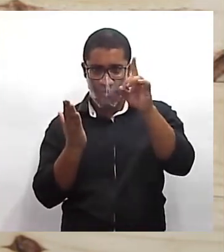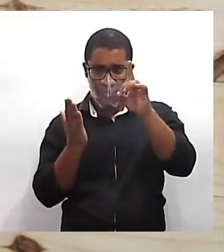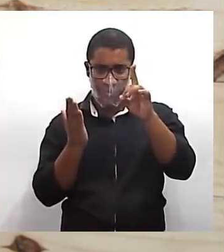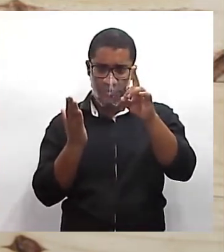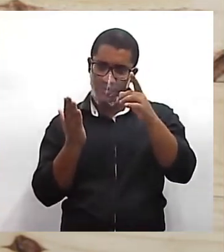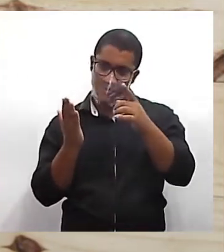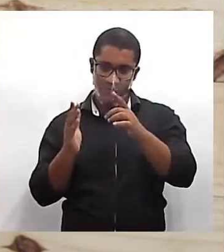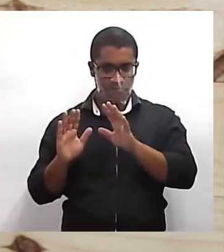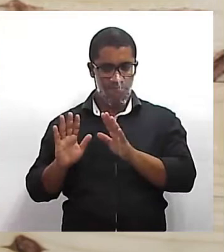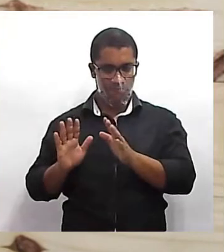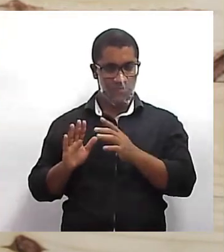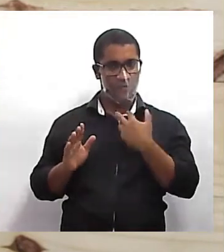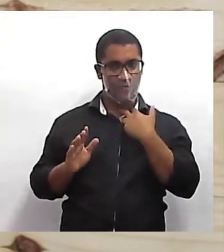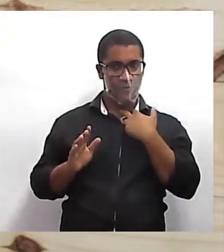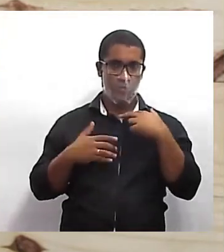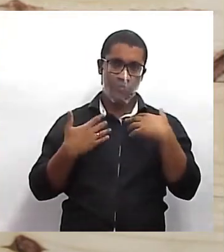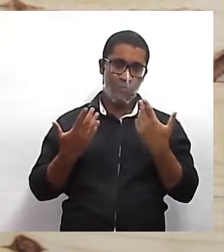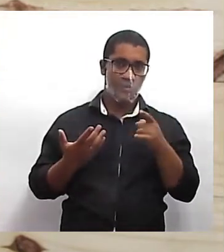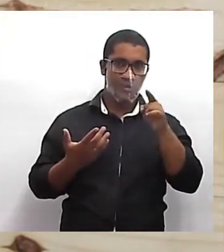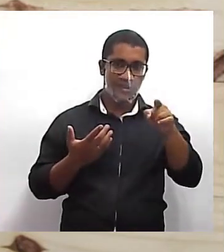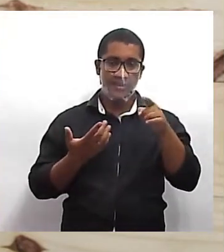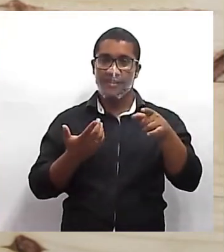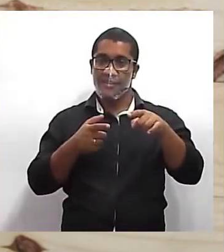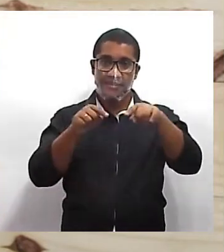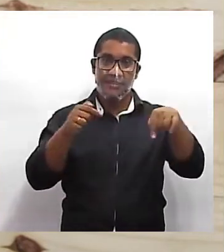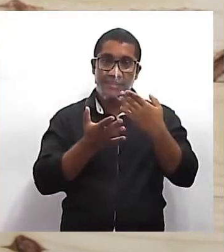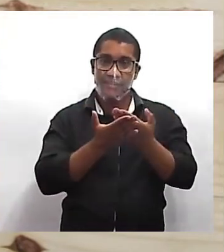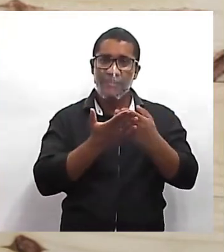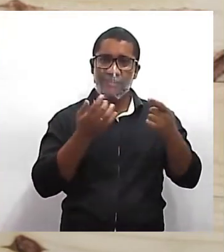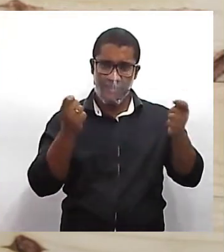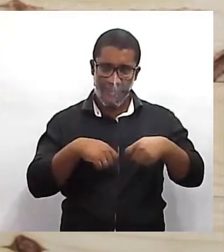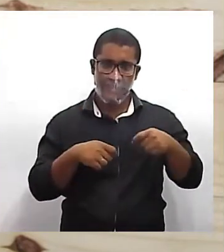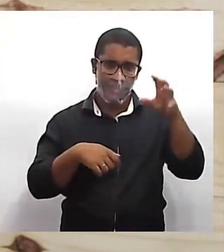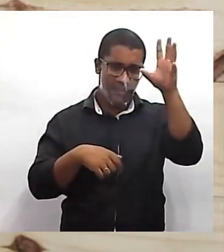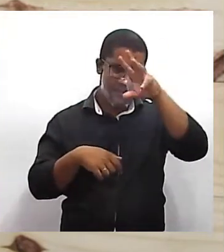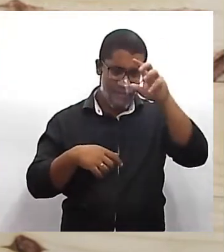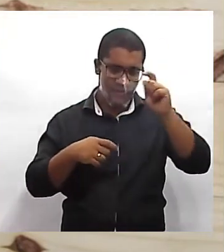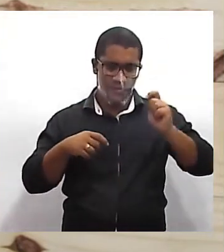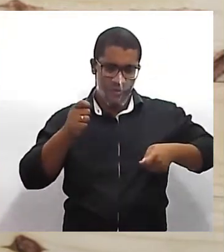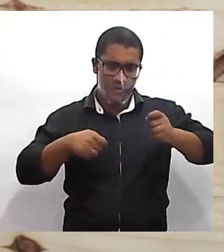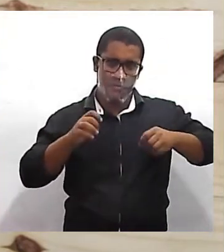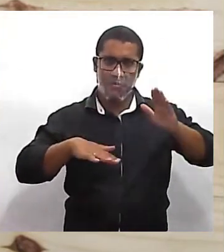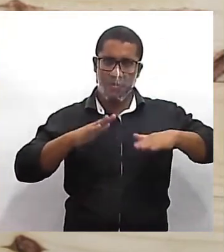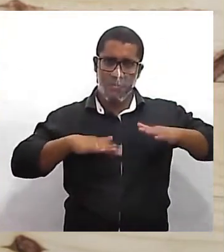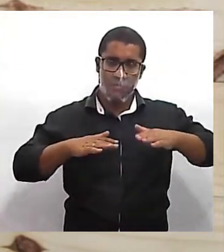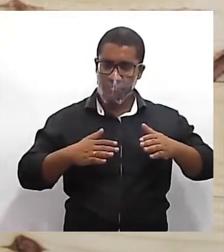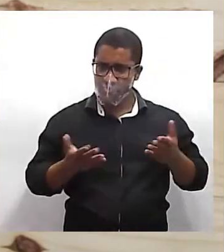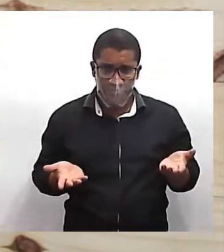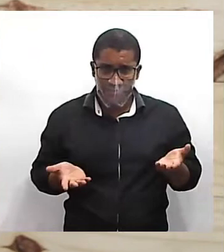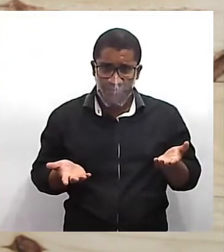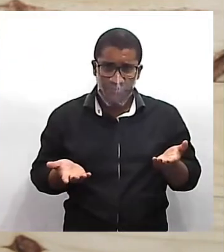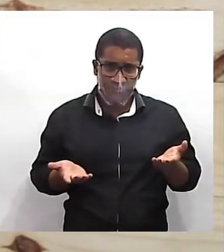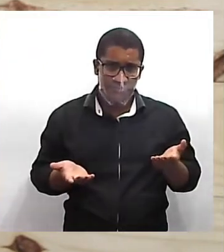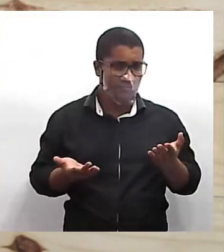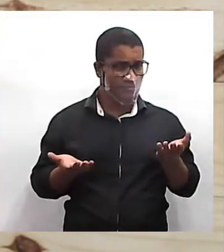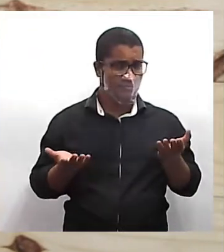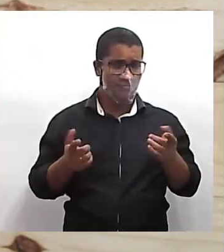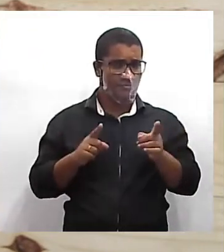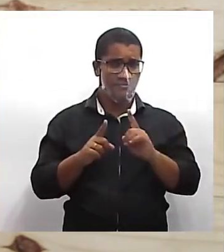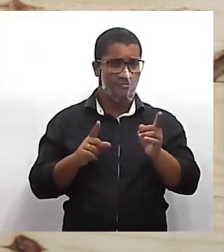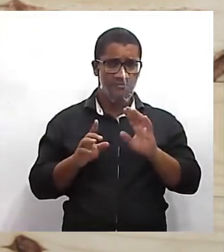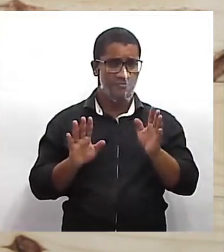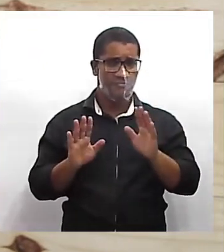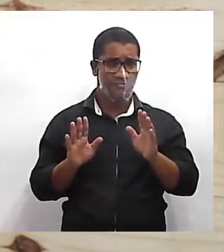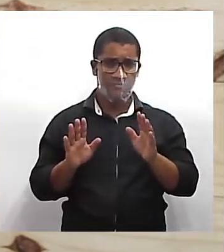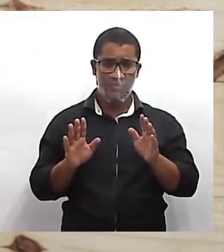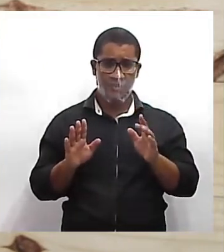de aula, se faça um toque de umbanda dentro de uma sala de aula, ou do candomblé, etc. Se é para ensinar religião,